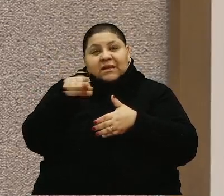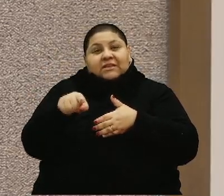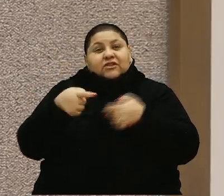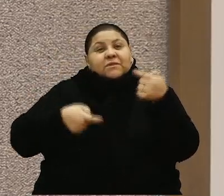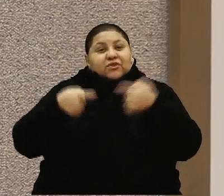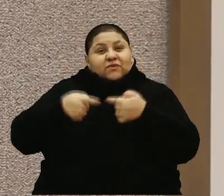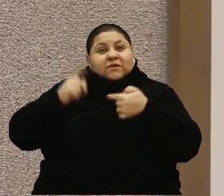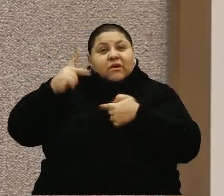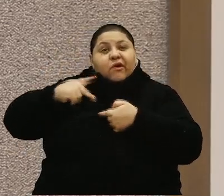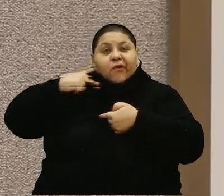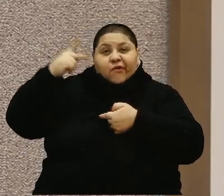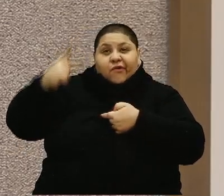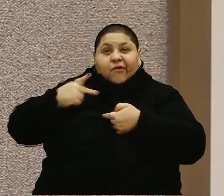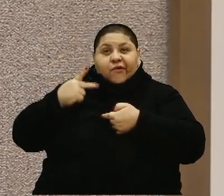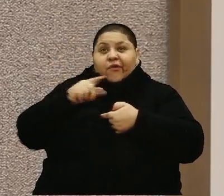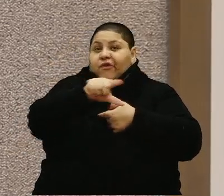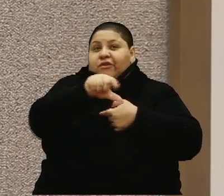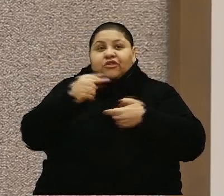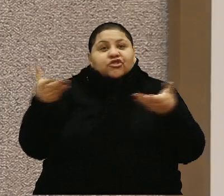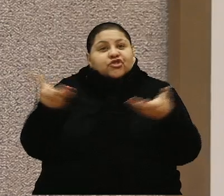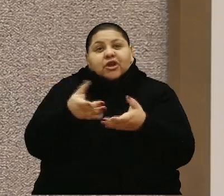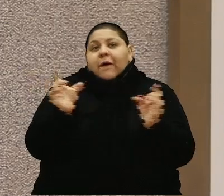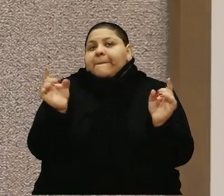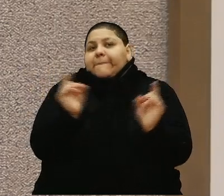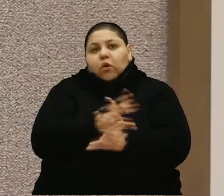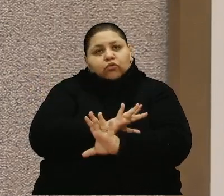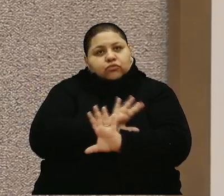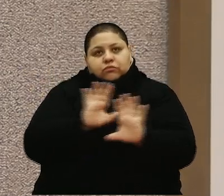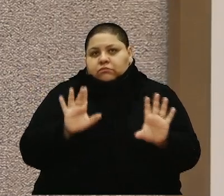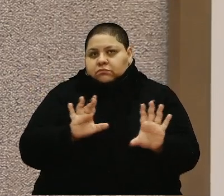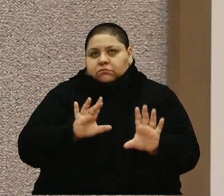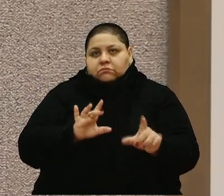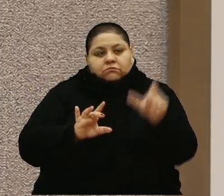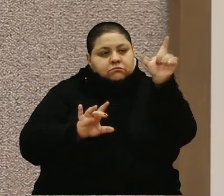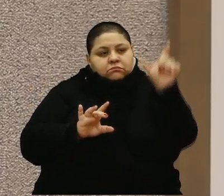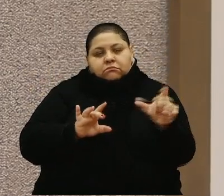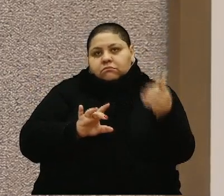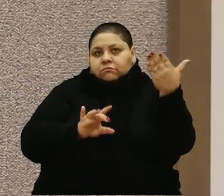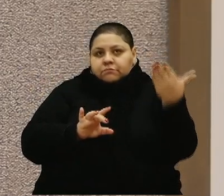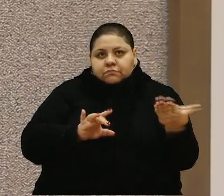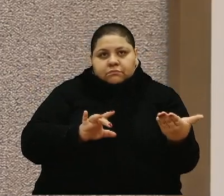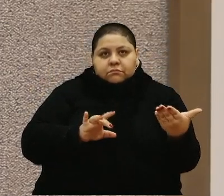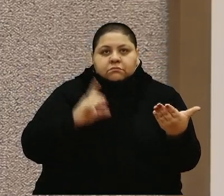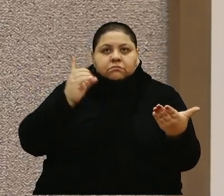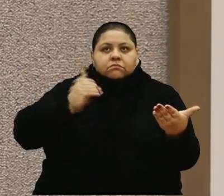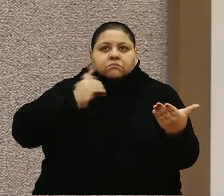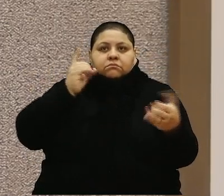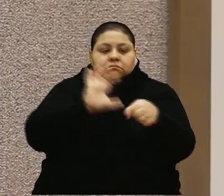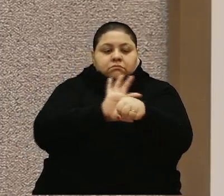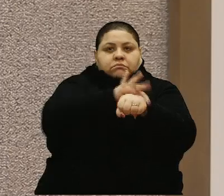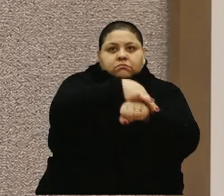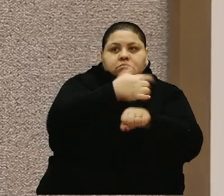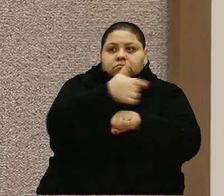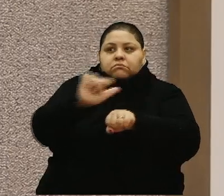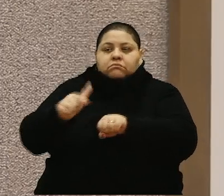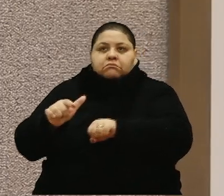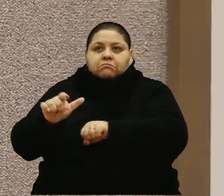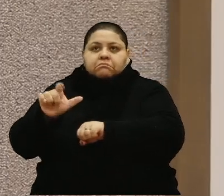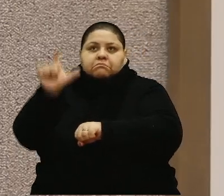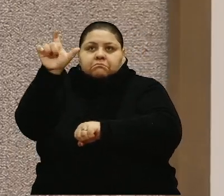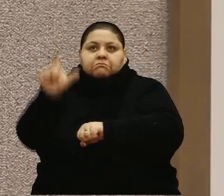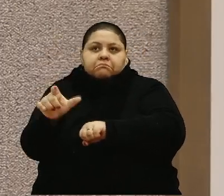né? As candidaturas já estão postas, de um lado o deputado Zucco, de outro